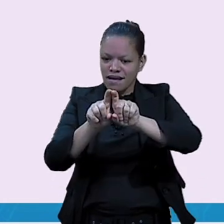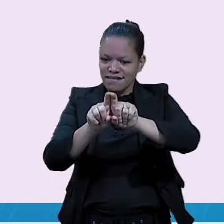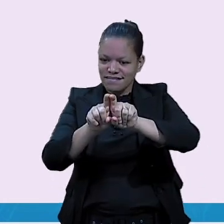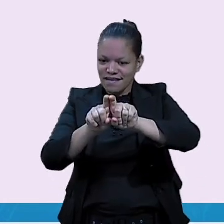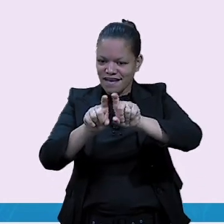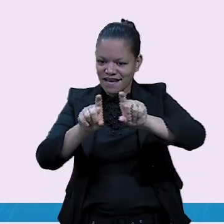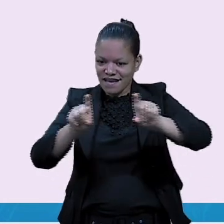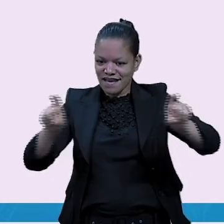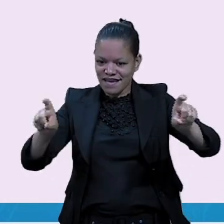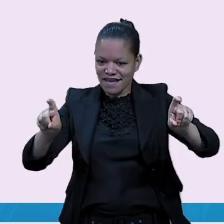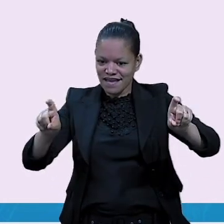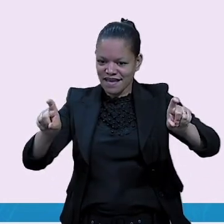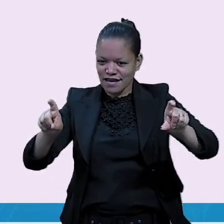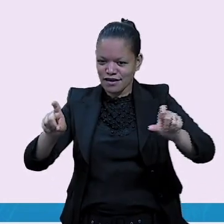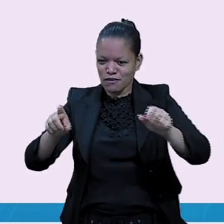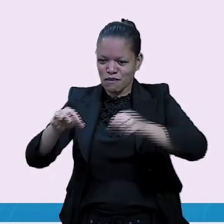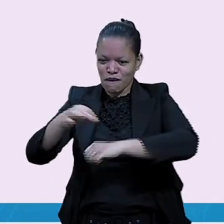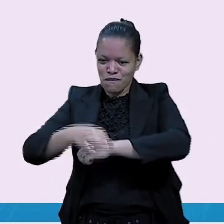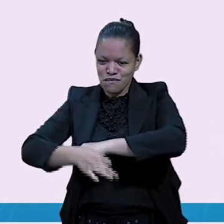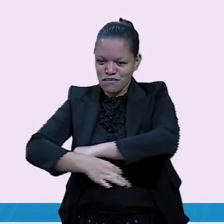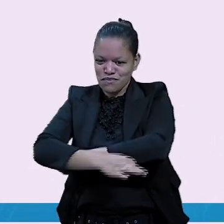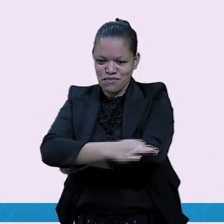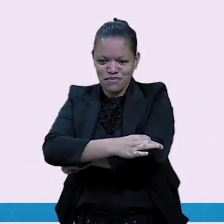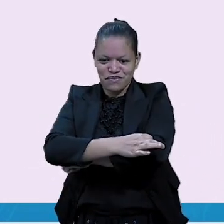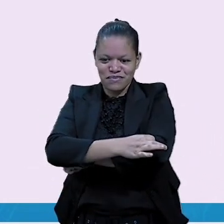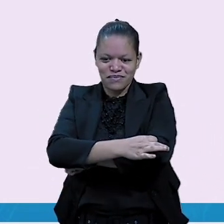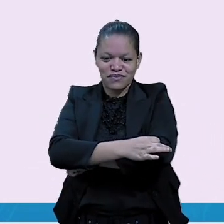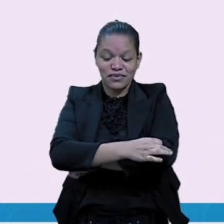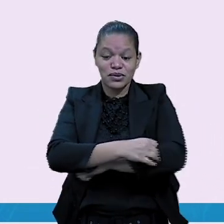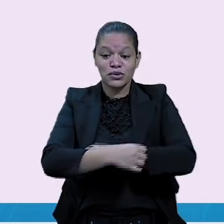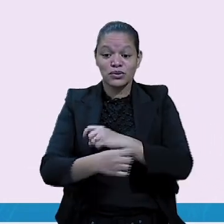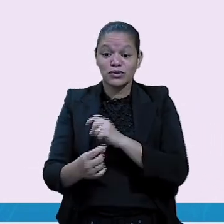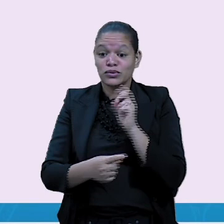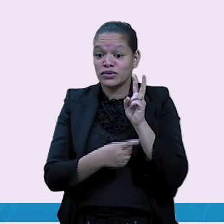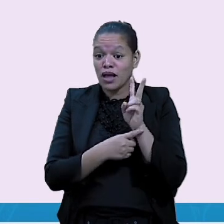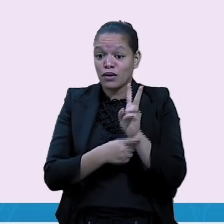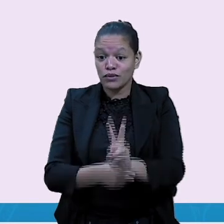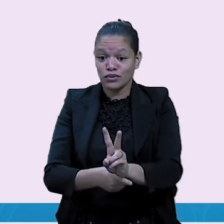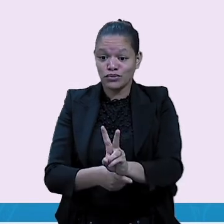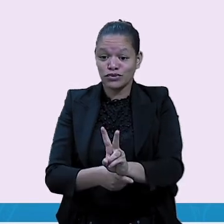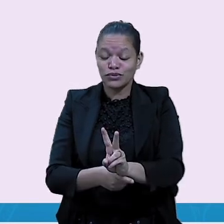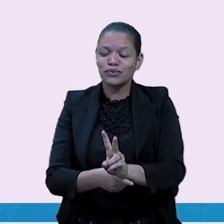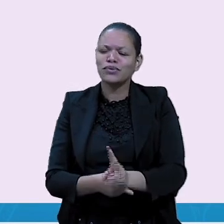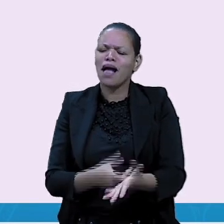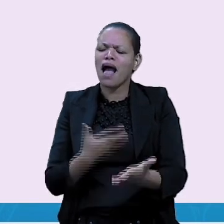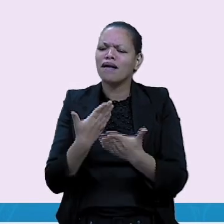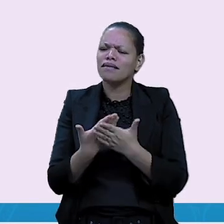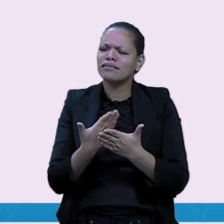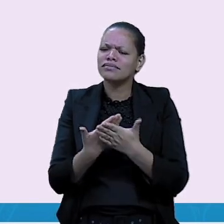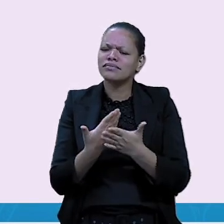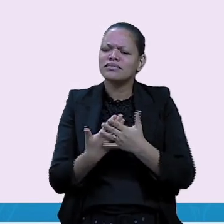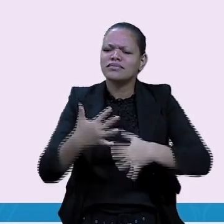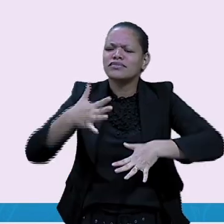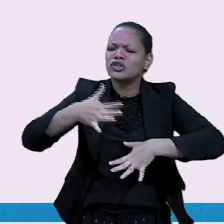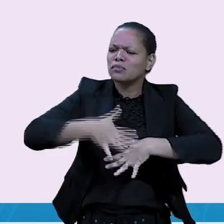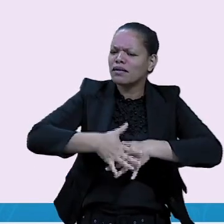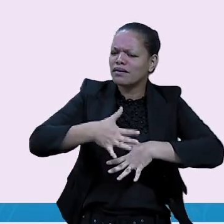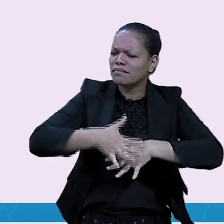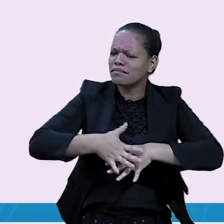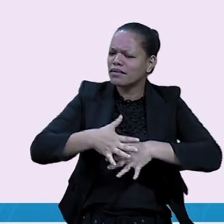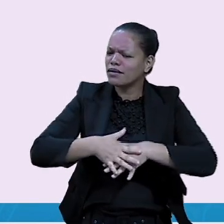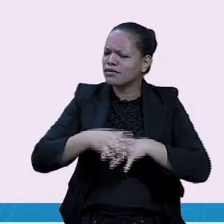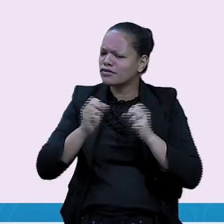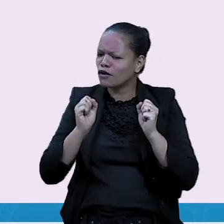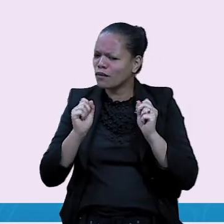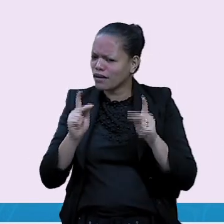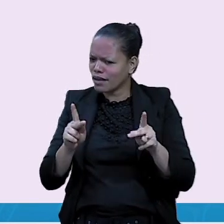nossa companheira aí nas aulas de matemática, dentro da escola, né? Quantas vezes você já usou a régua para fazer as suas atividades? Aí eu